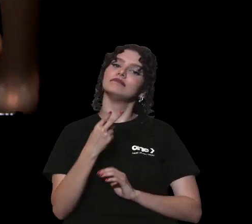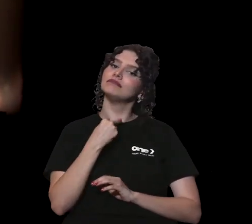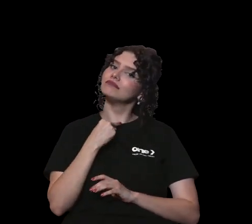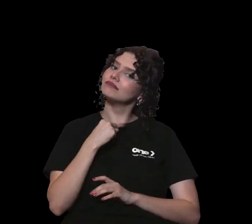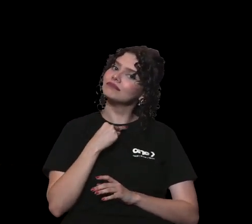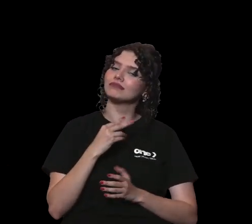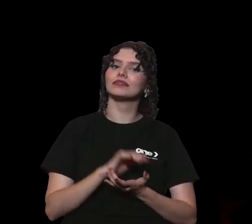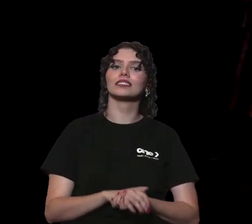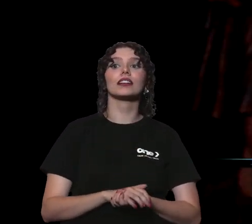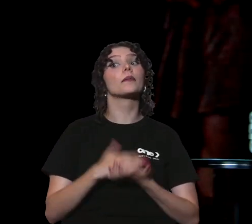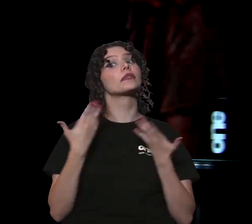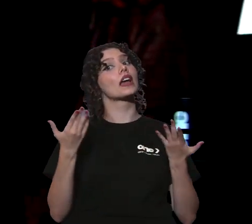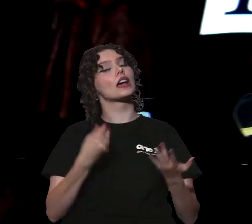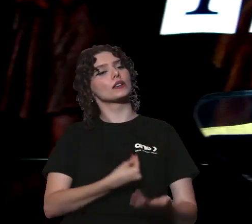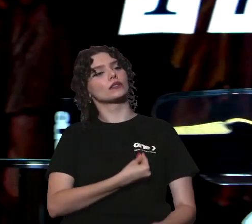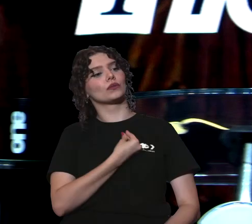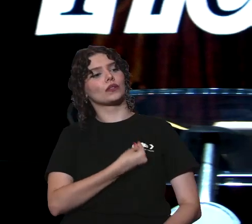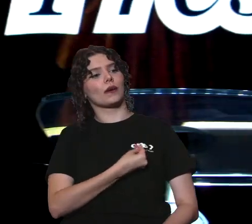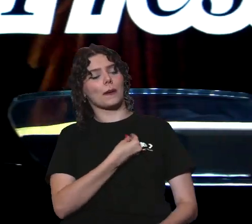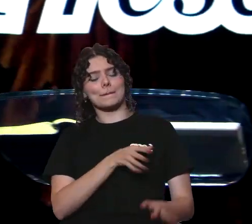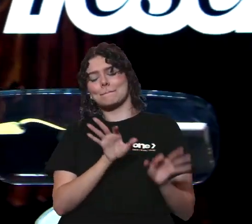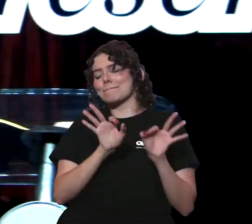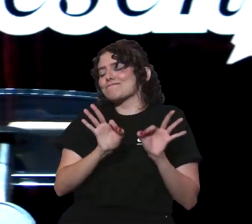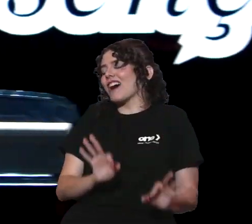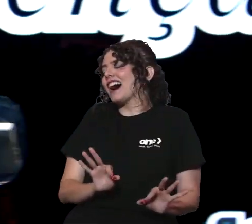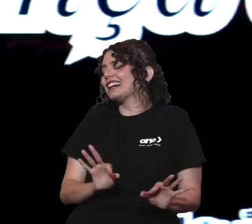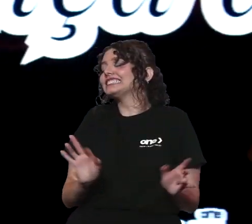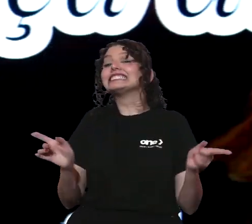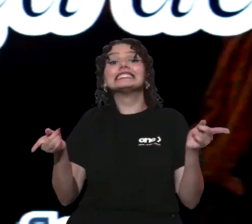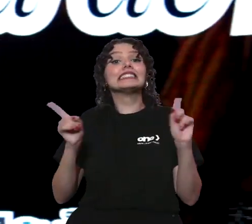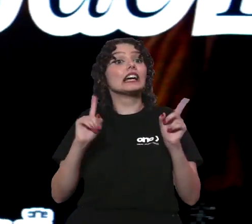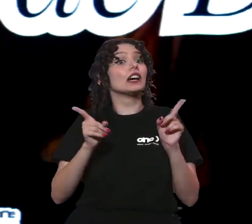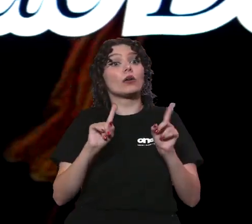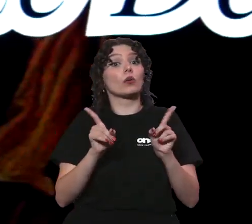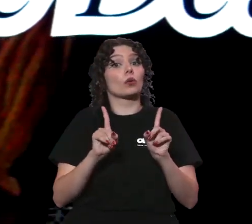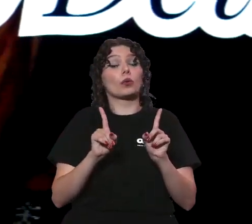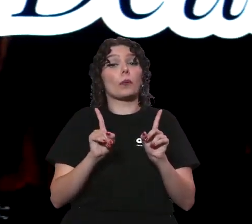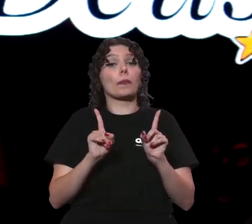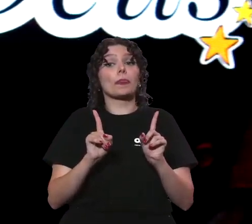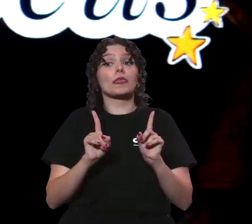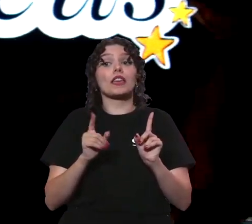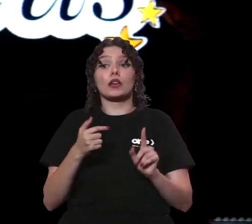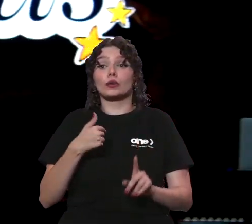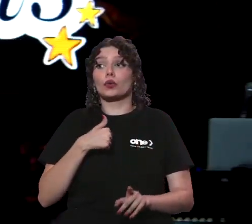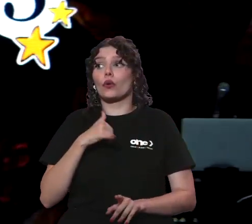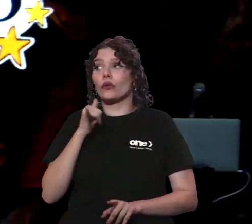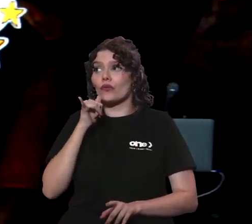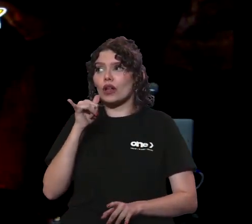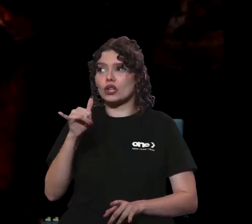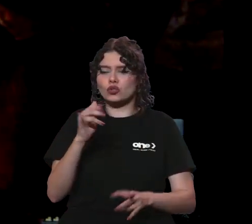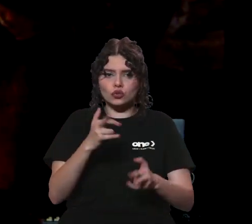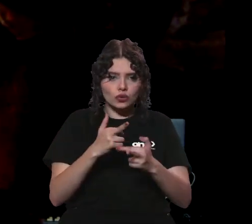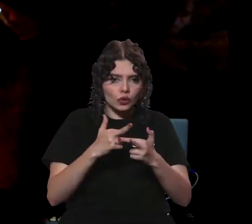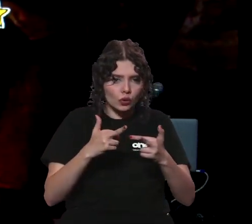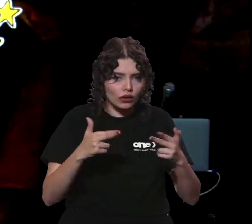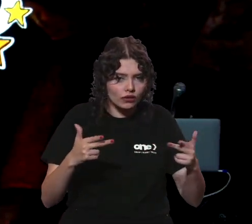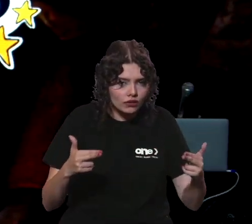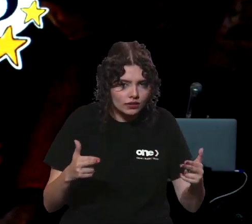É óbvio que sua vida nunca vai estar perfeita, não é disso que eu estou falando. Eu estou falando de feridas